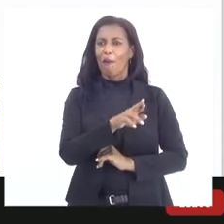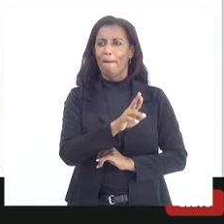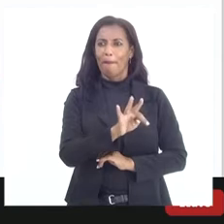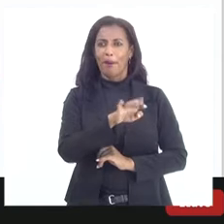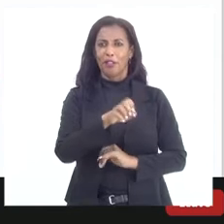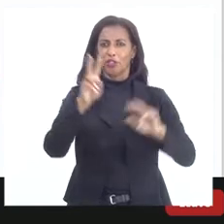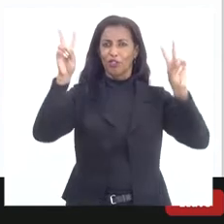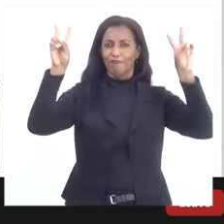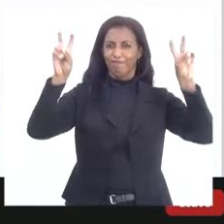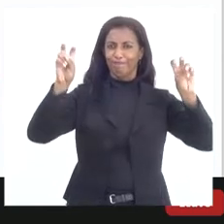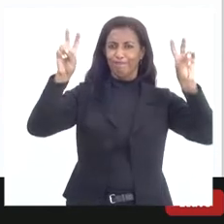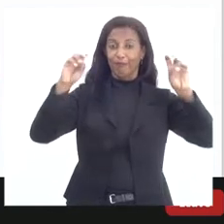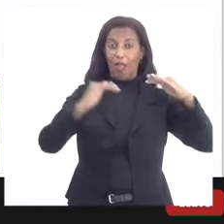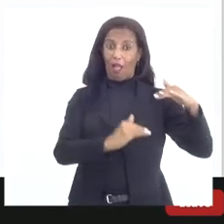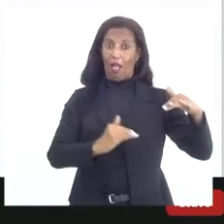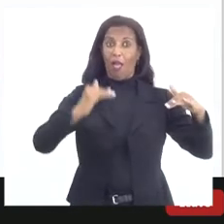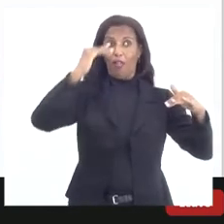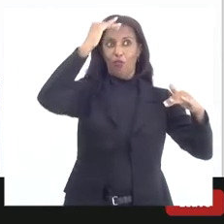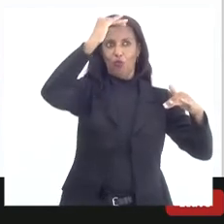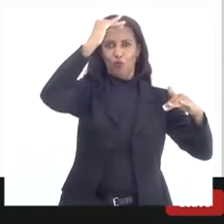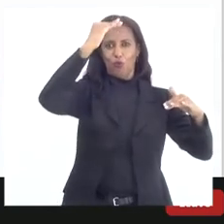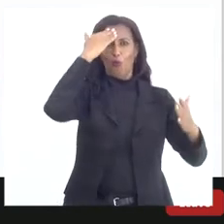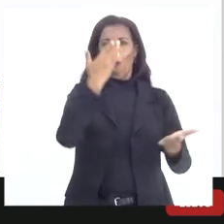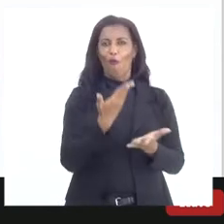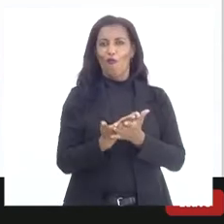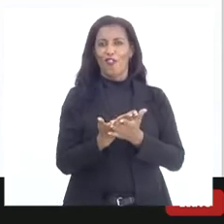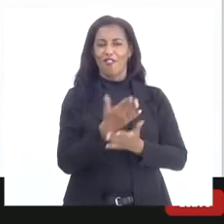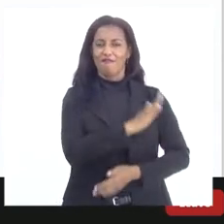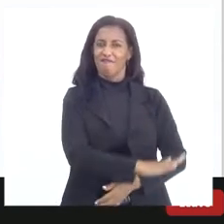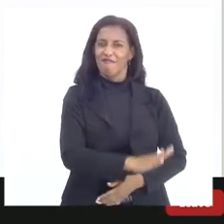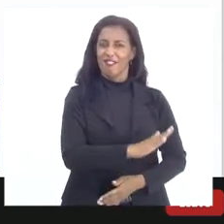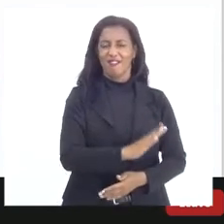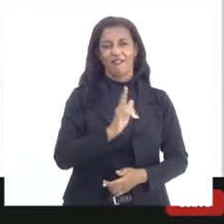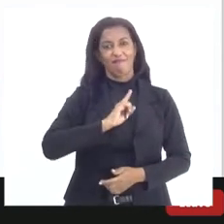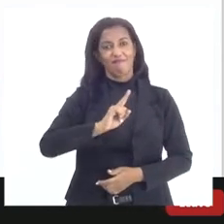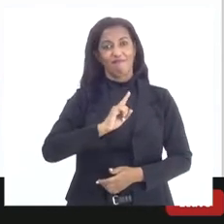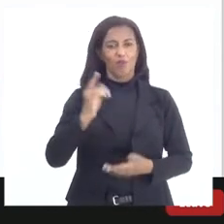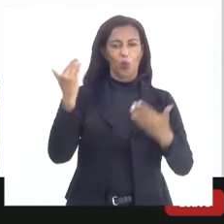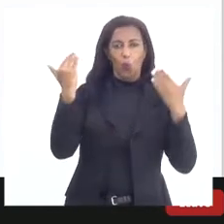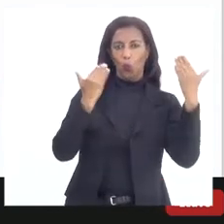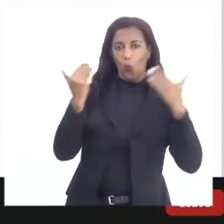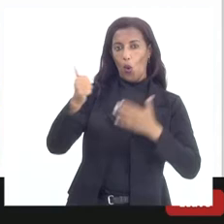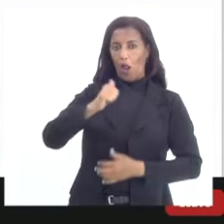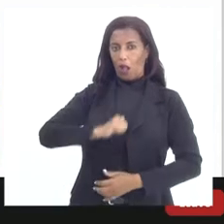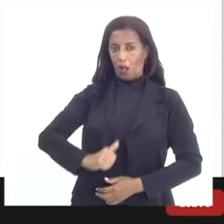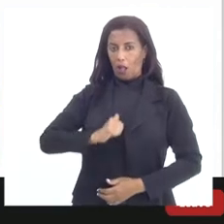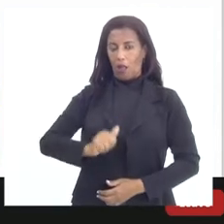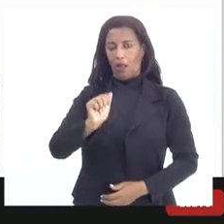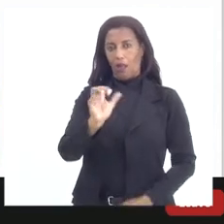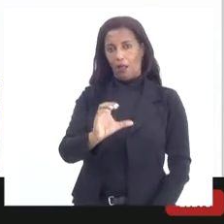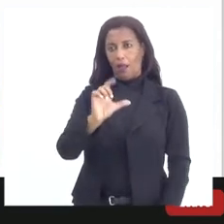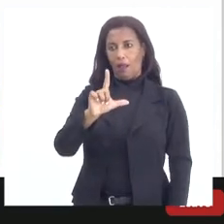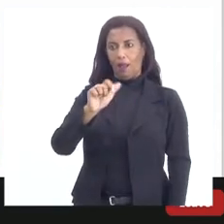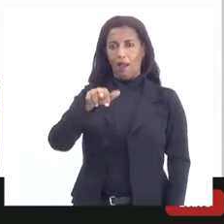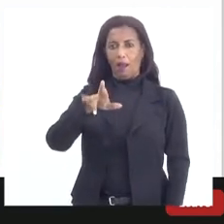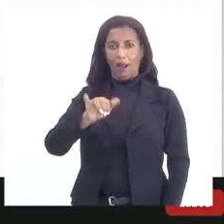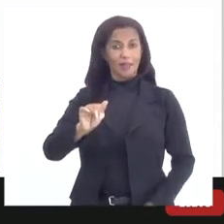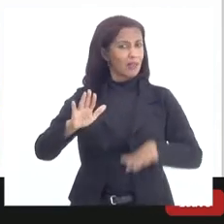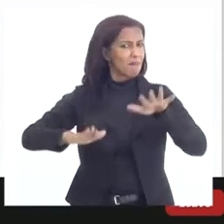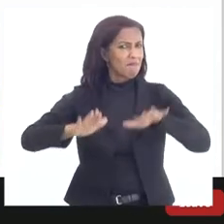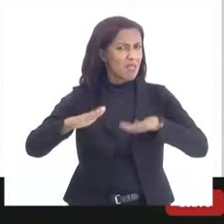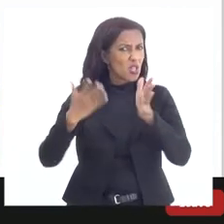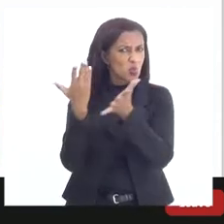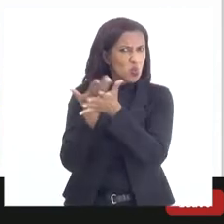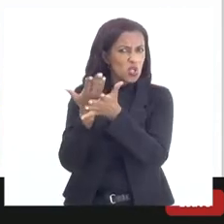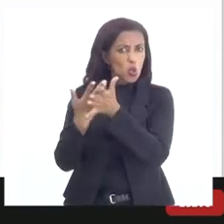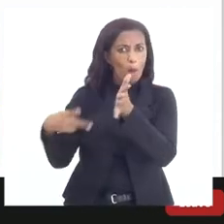Informantes confiáveis, os adultos eram informantes confiáveis. Então, a antropologia clássica, mesmo os estudos clássicos